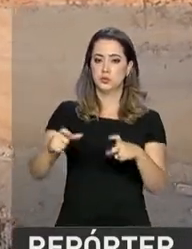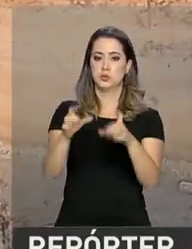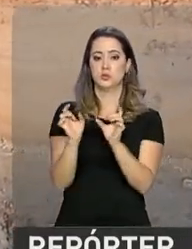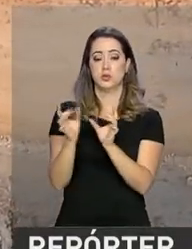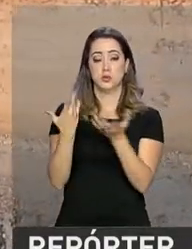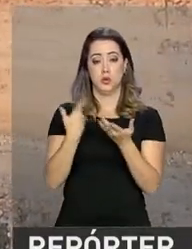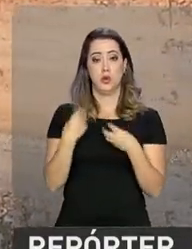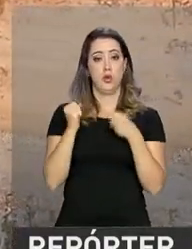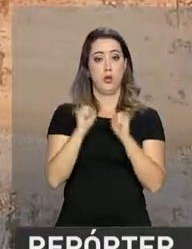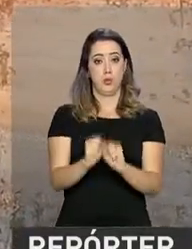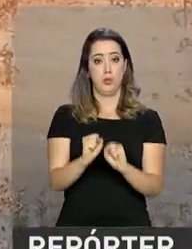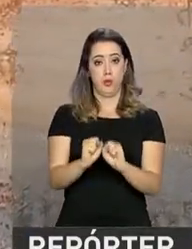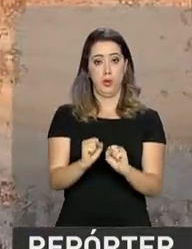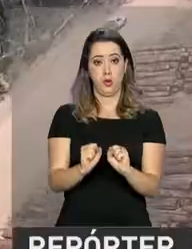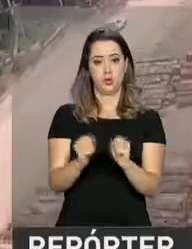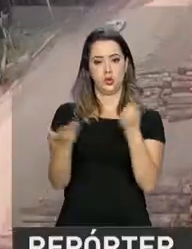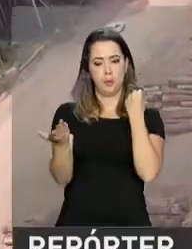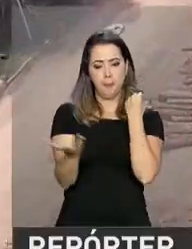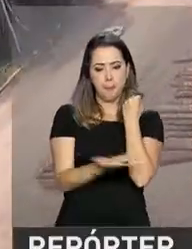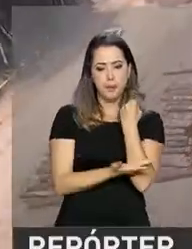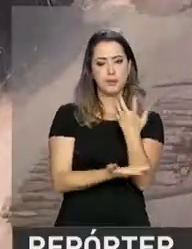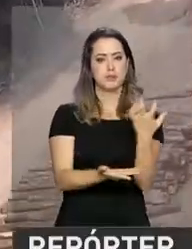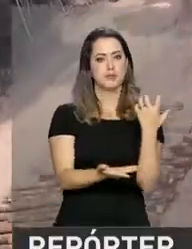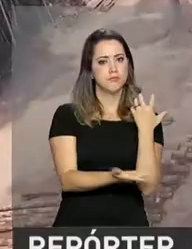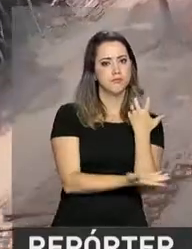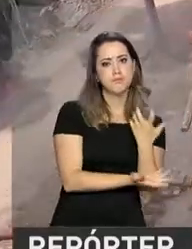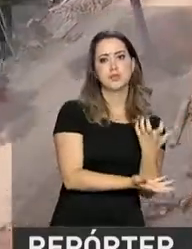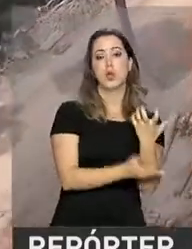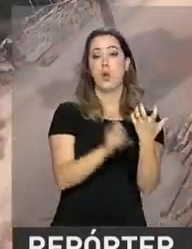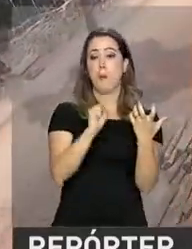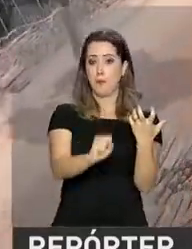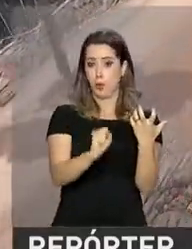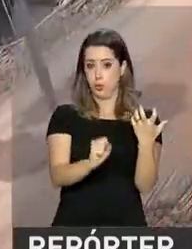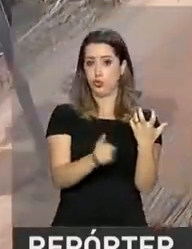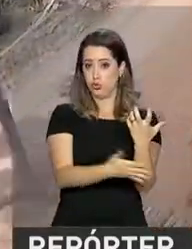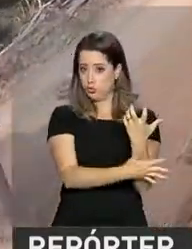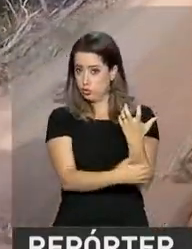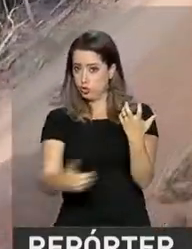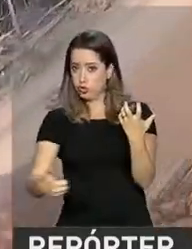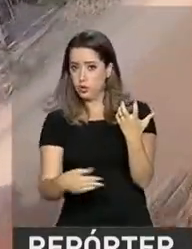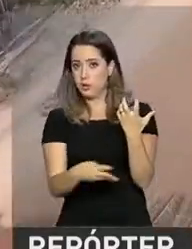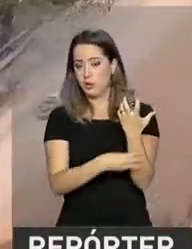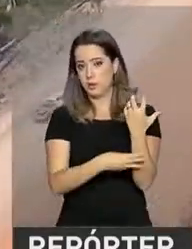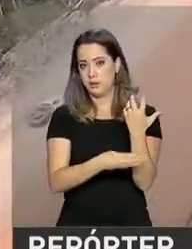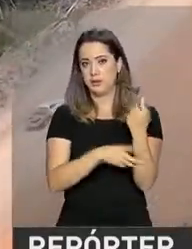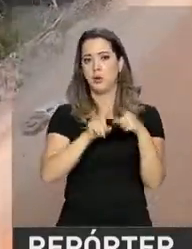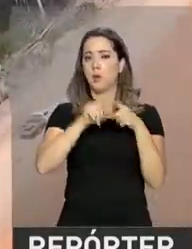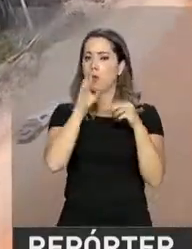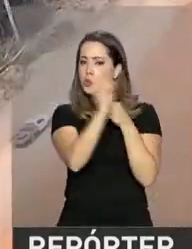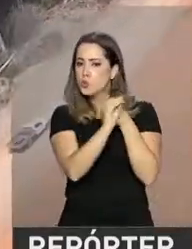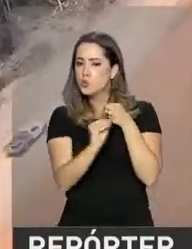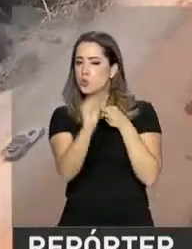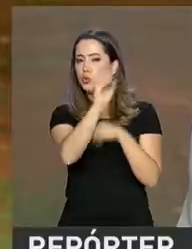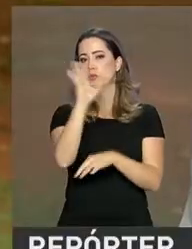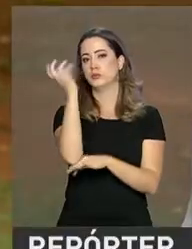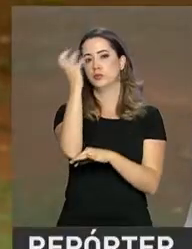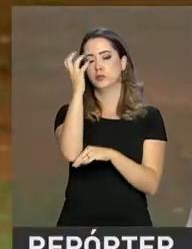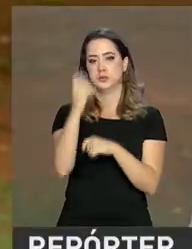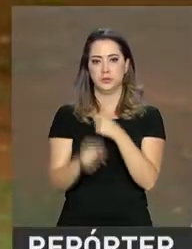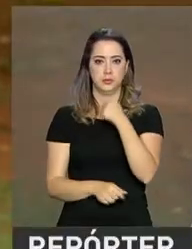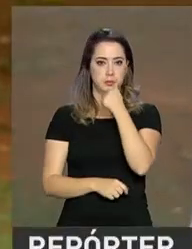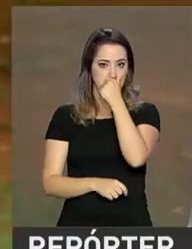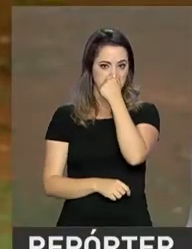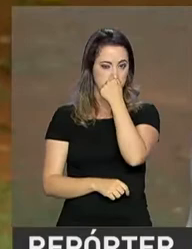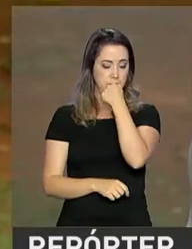florestais aquelas são cedidas para exploração de empresas que podem extrair produtos desde que de forma sustentável o drone